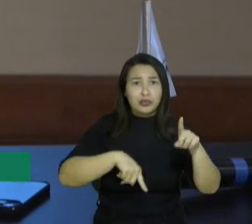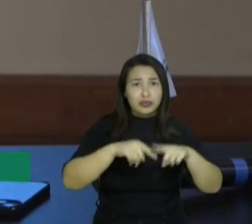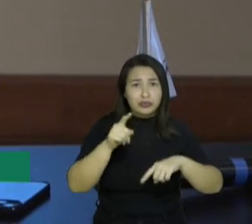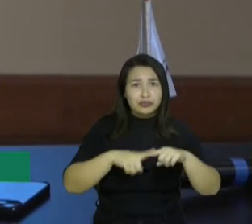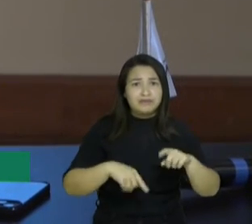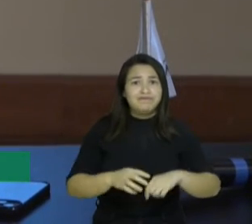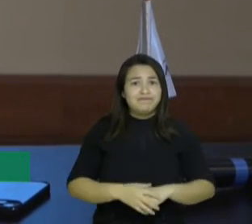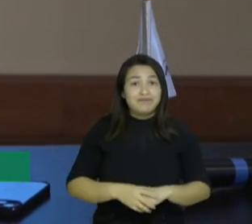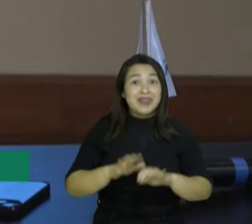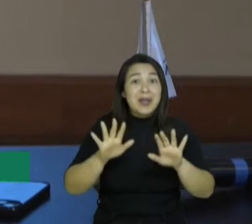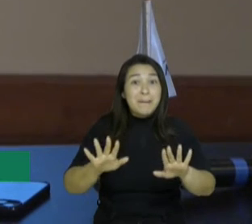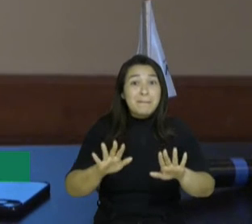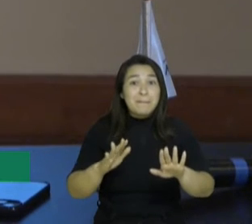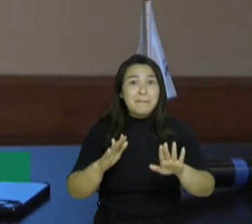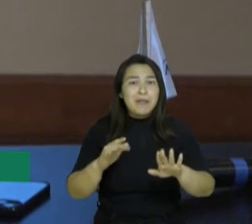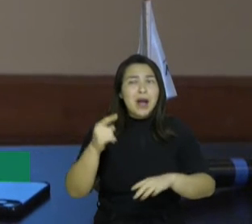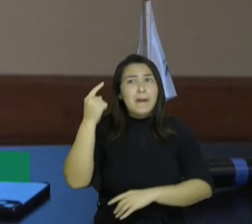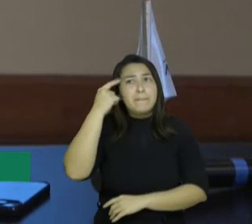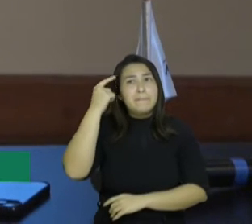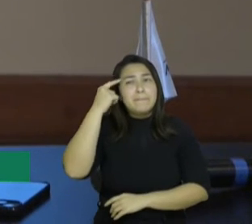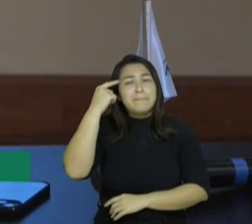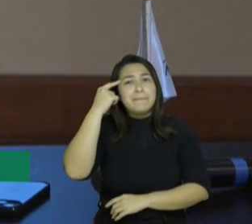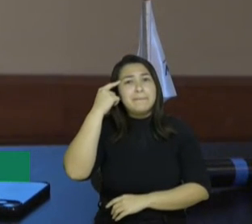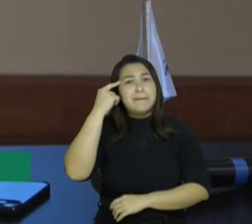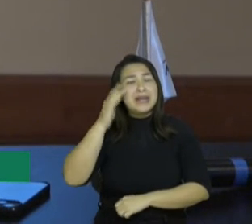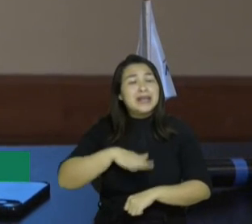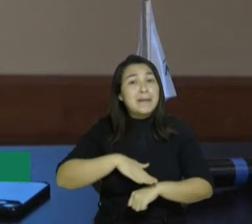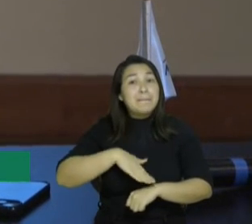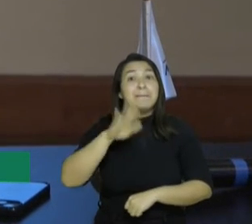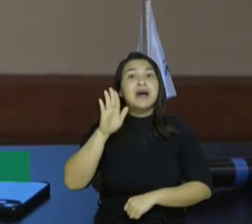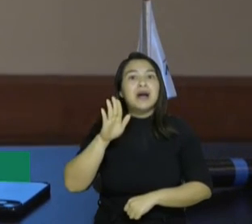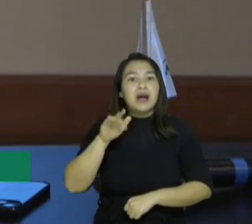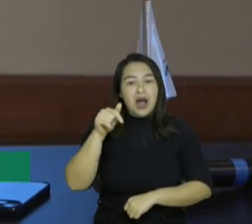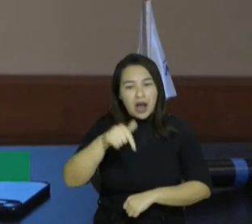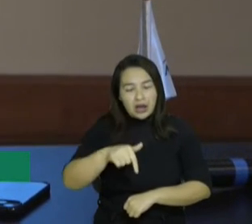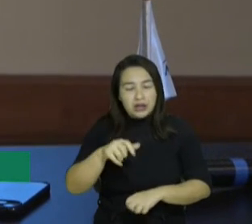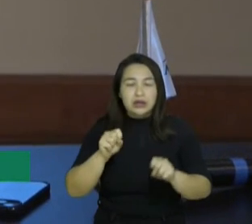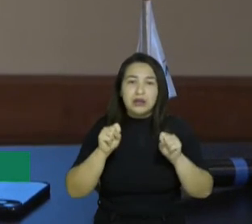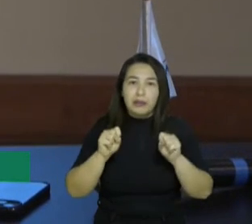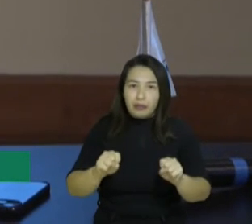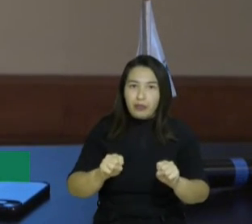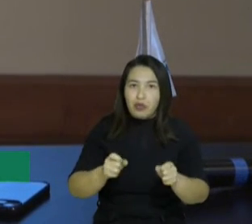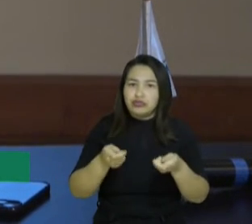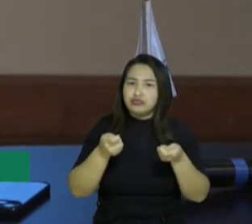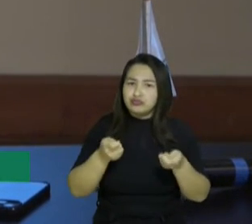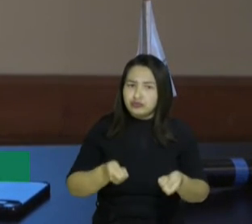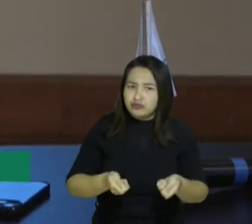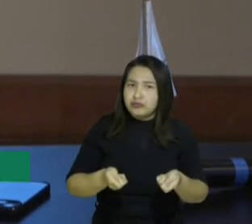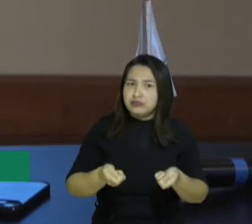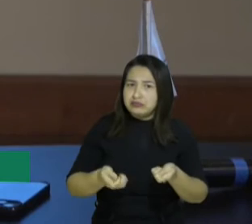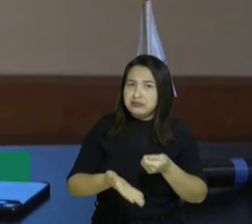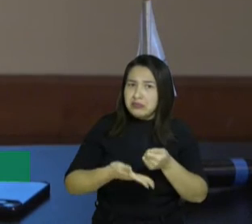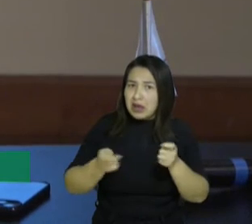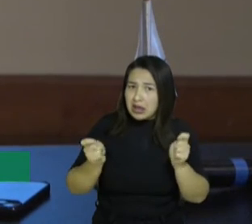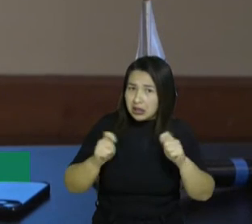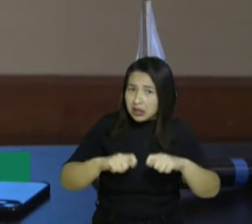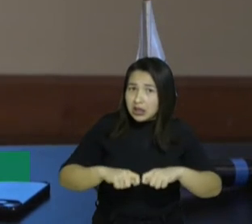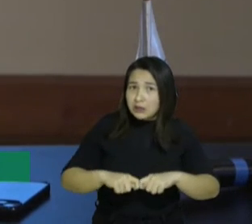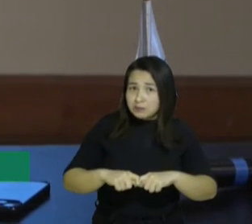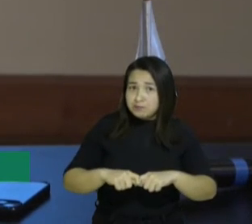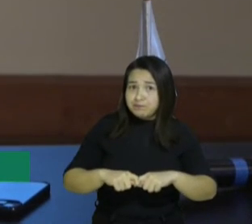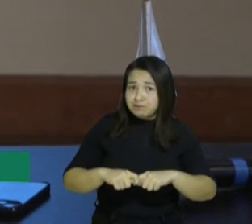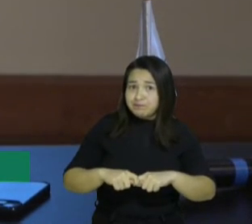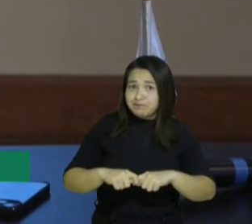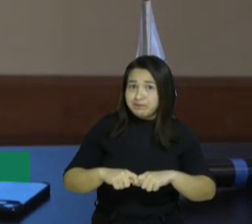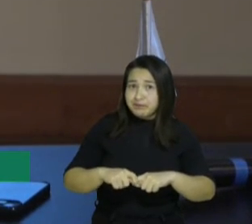mas para Além disso Santa Catarina pode se consolidar como um já é se você pegar as exportações de Santa